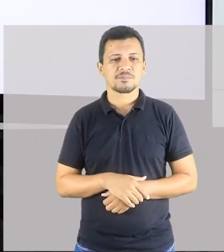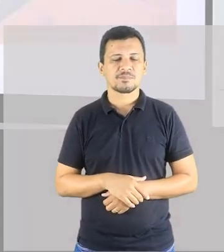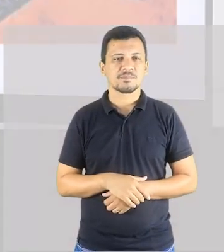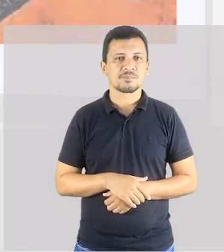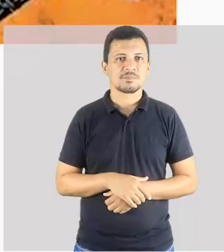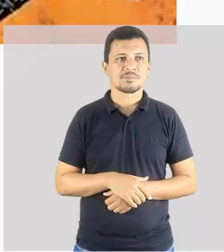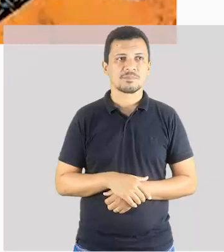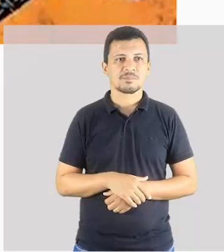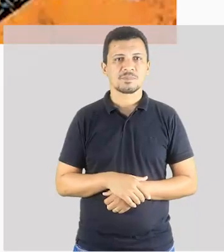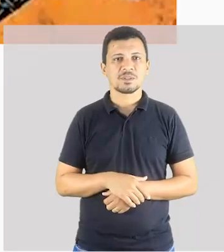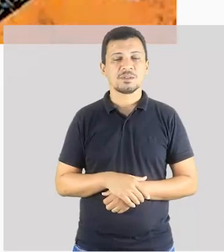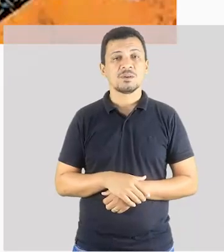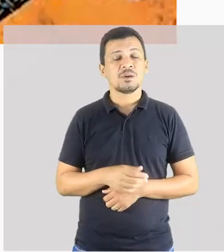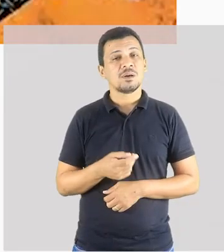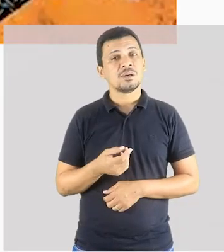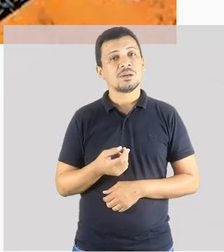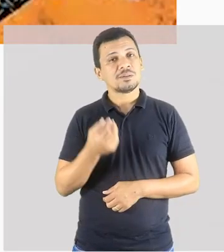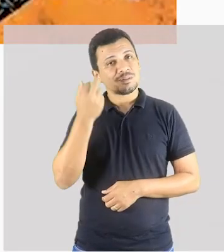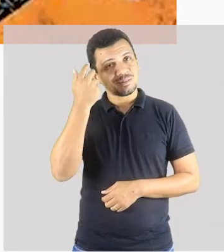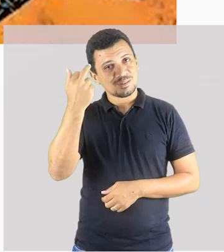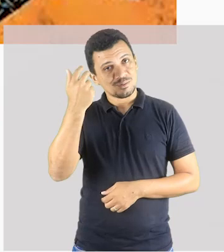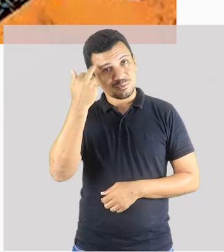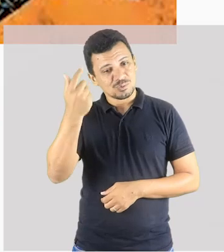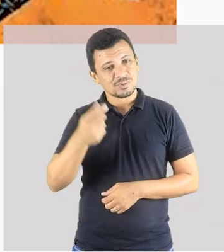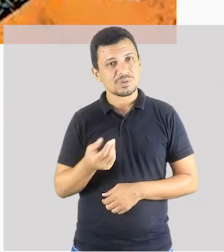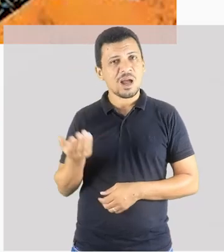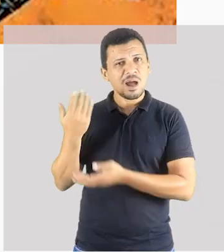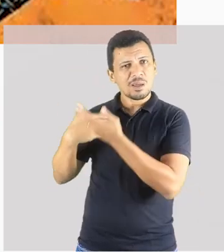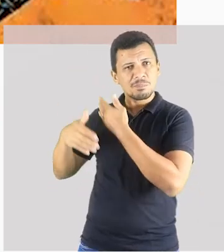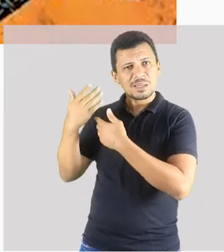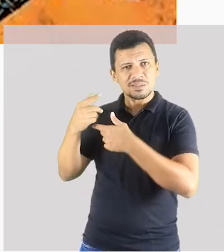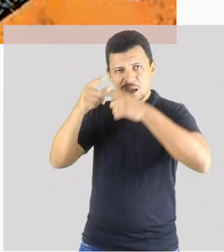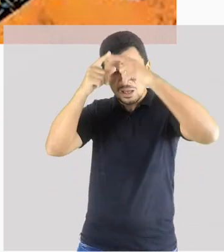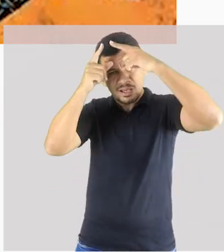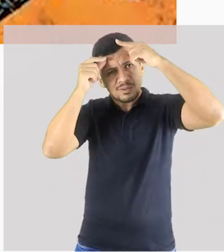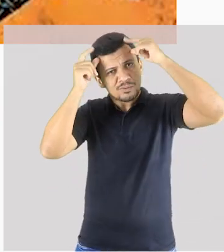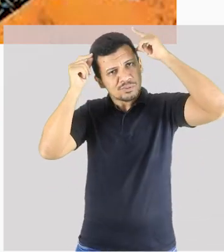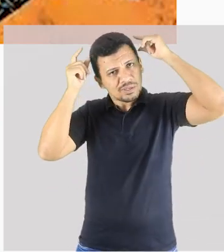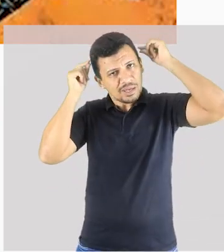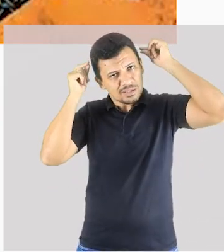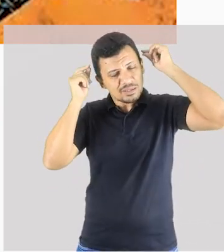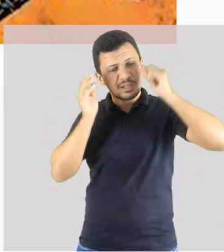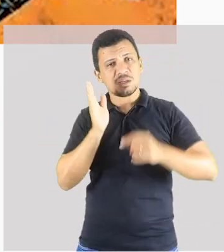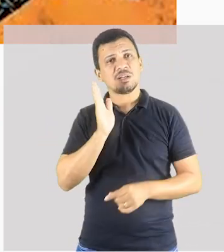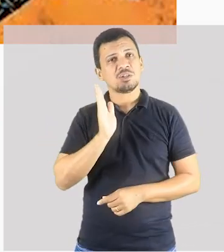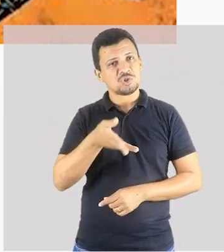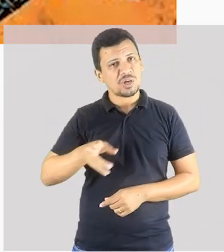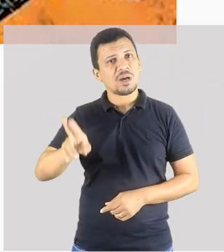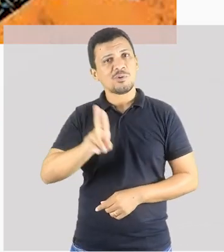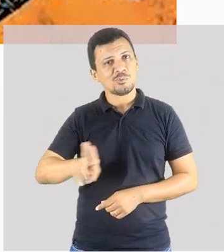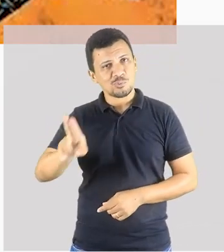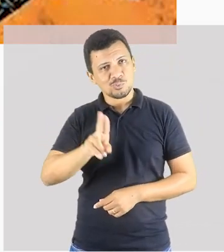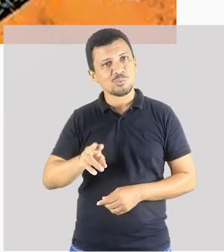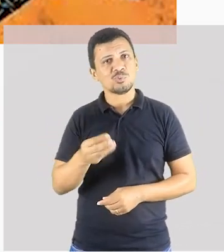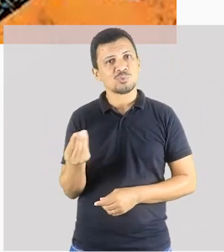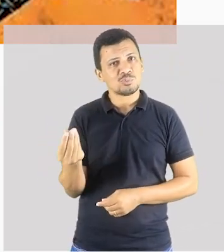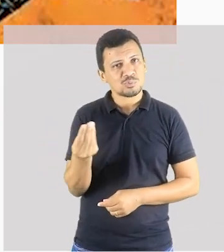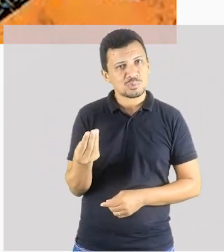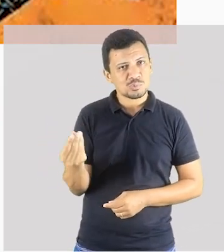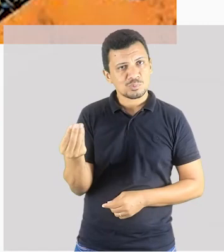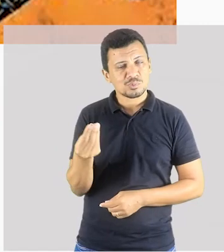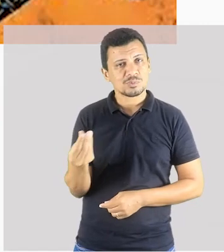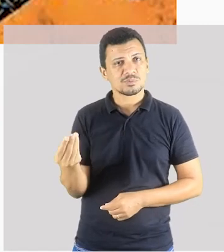E aí, falando um pouco da história, né, desde a Grécia Antiga já se tinha o uso de